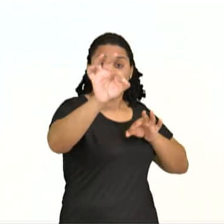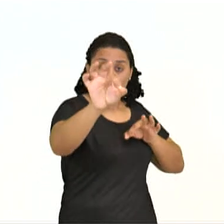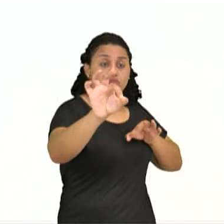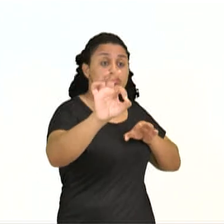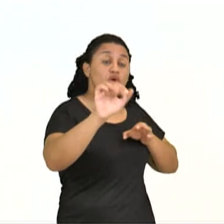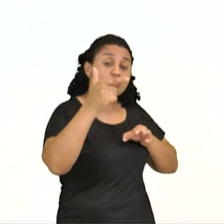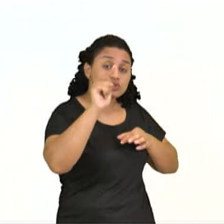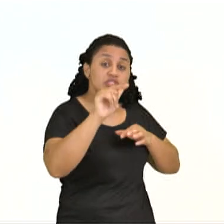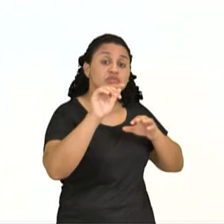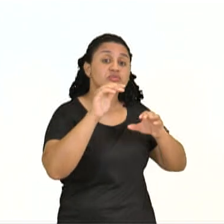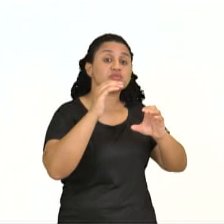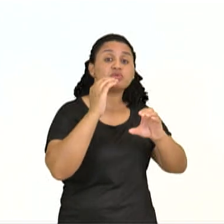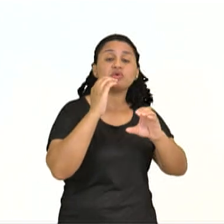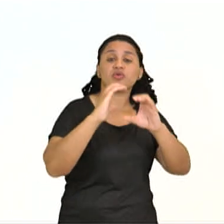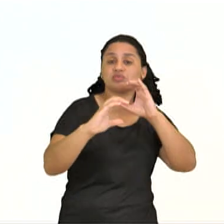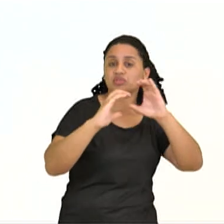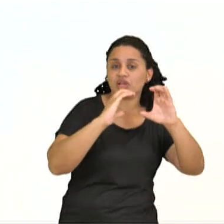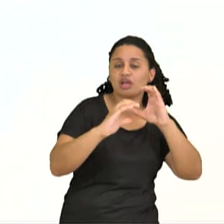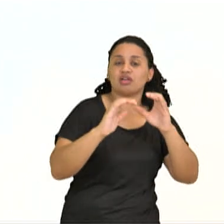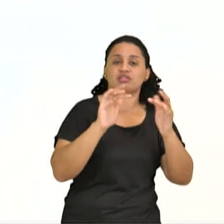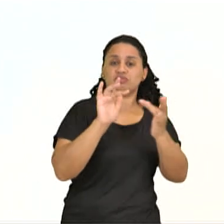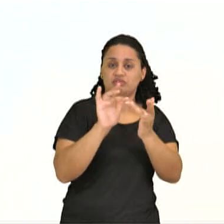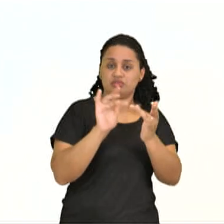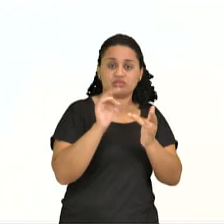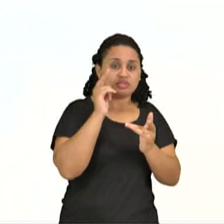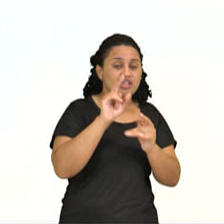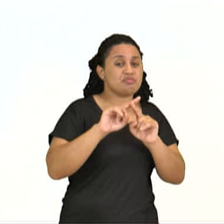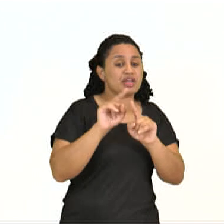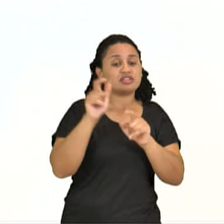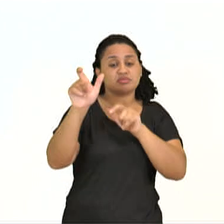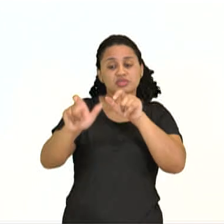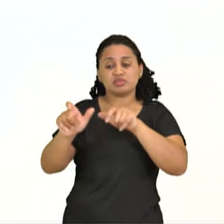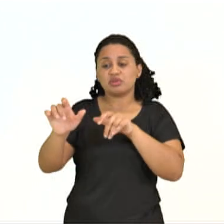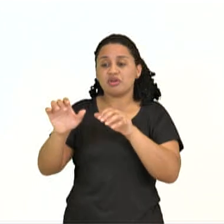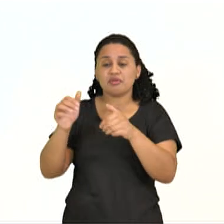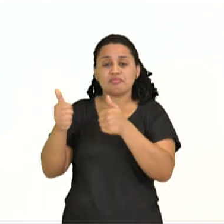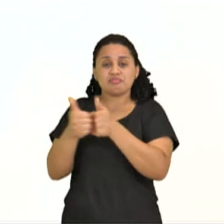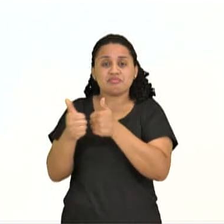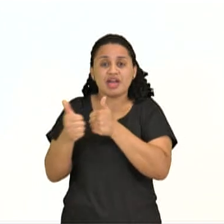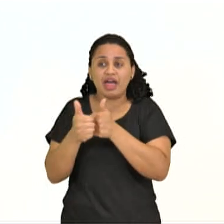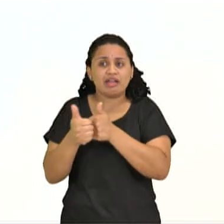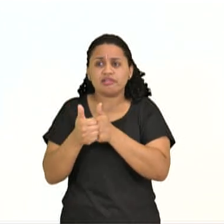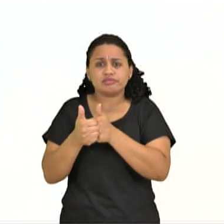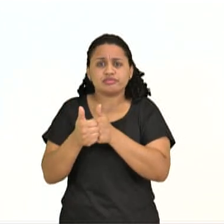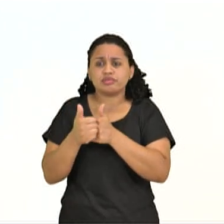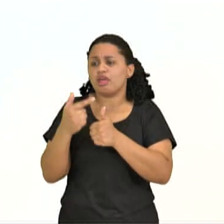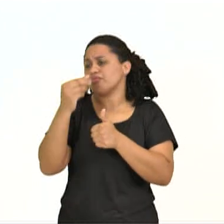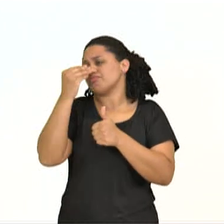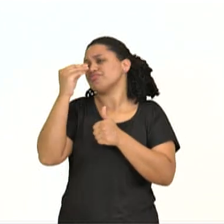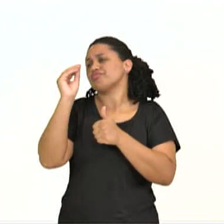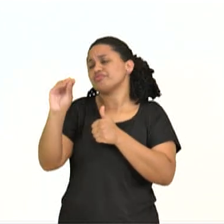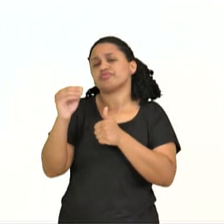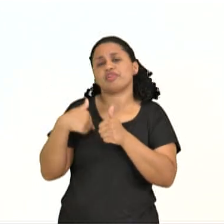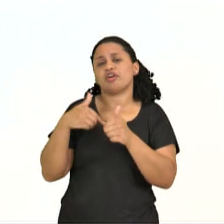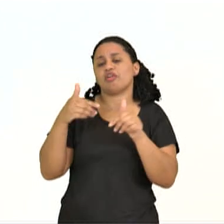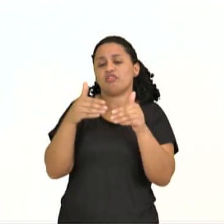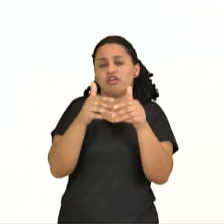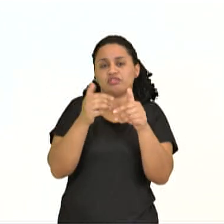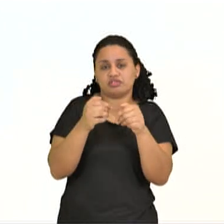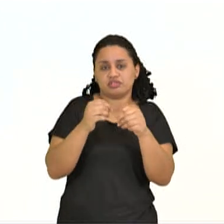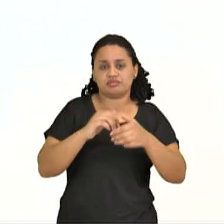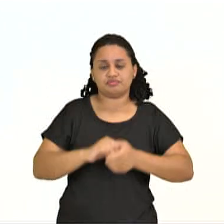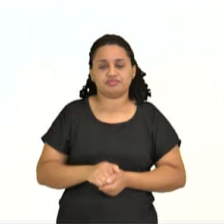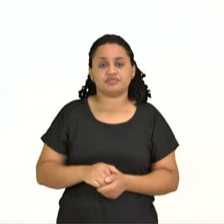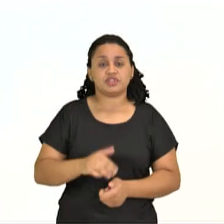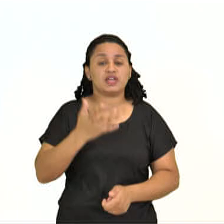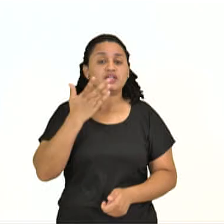que estão perto, tá? As crianças estão passando horas do seu tempo livre em frente ao computador ou